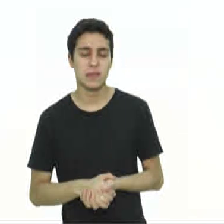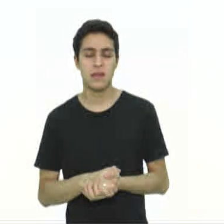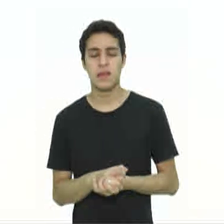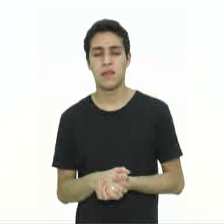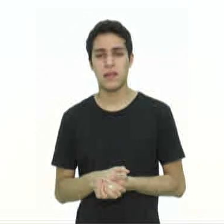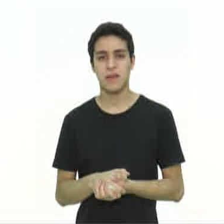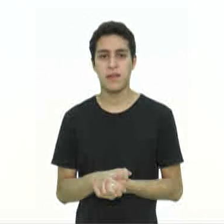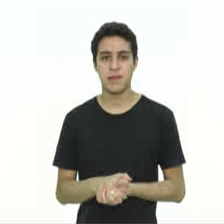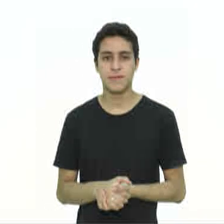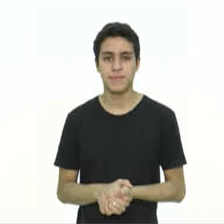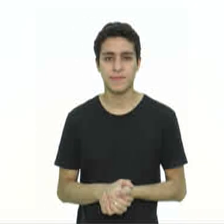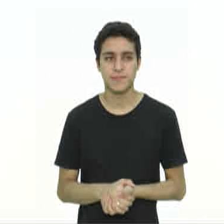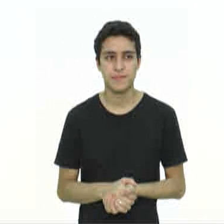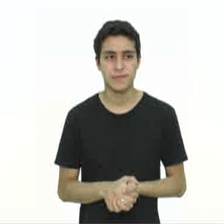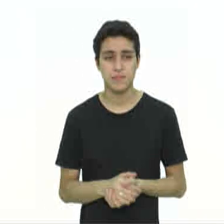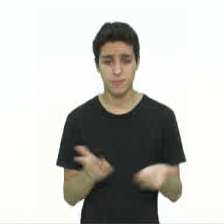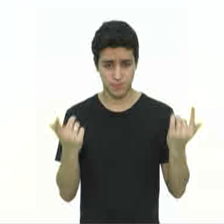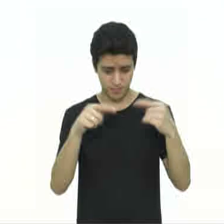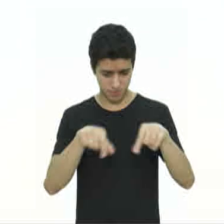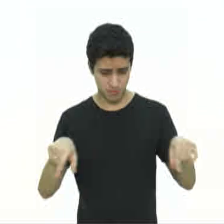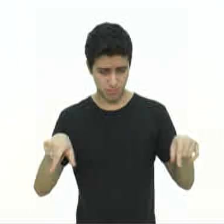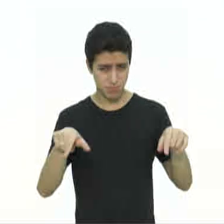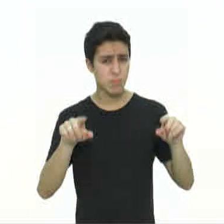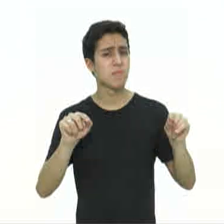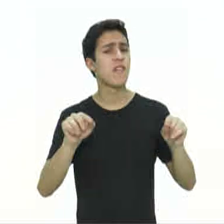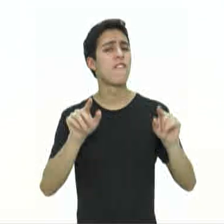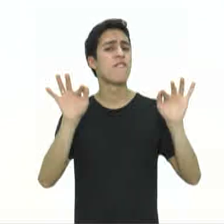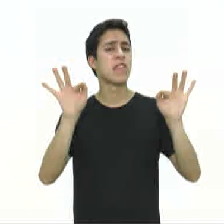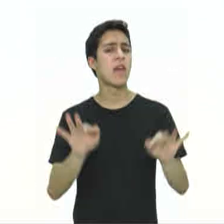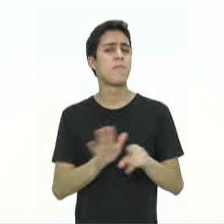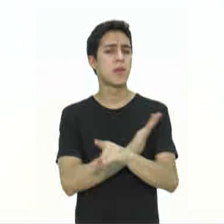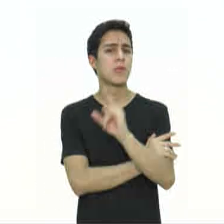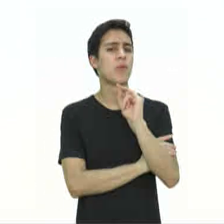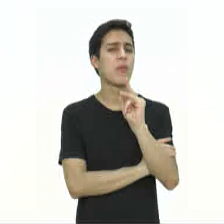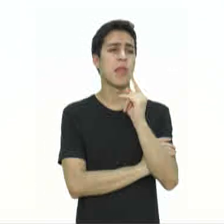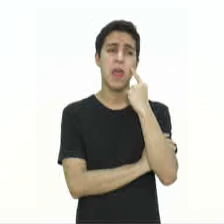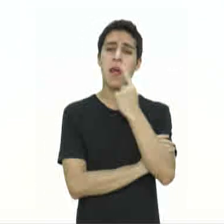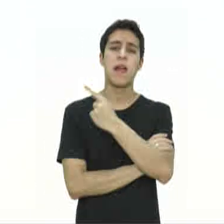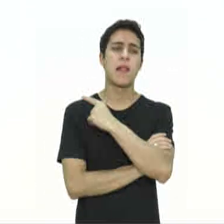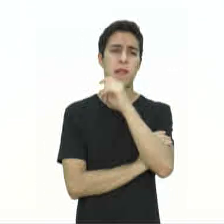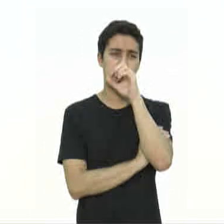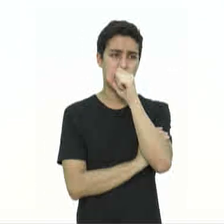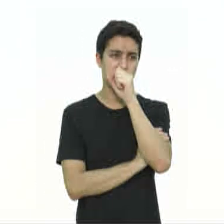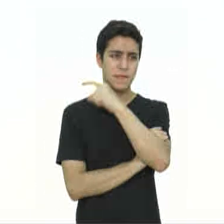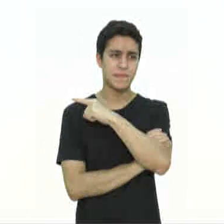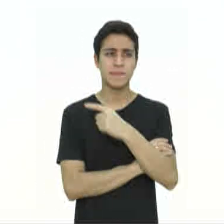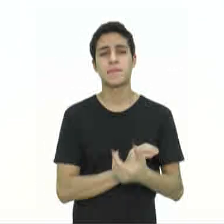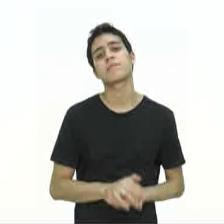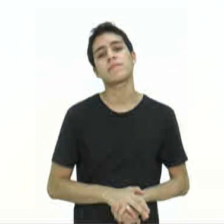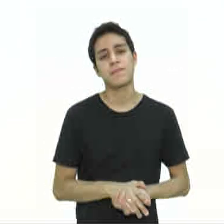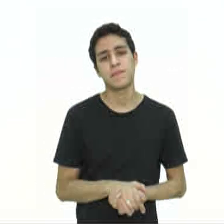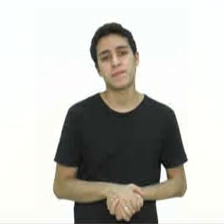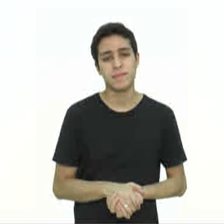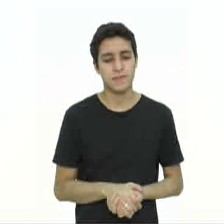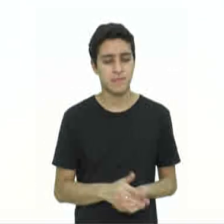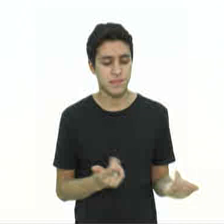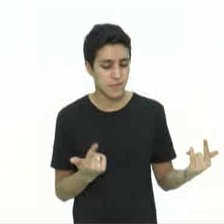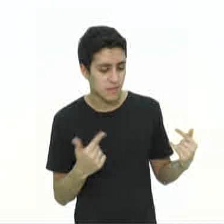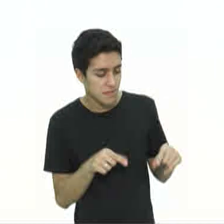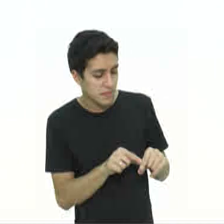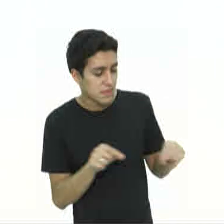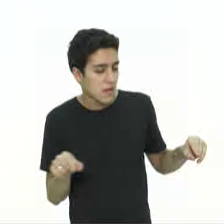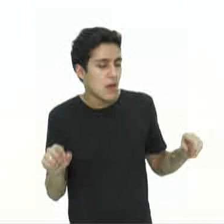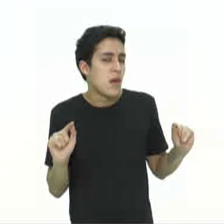E o final da questão aqui nos implica isso. Olhem só, está em dourado aqui. Neste